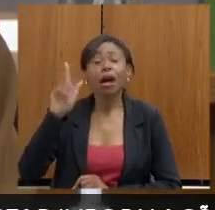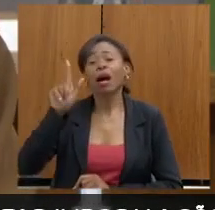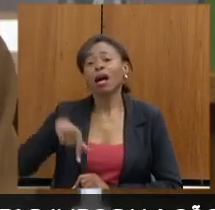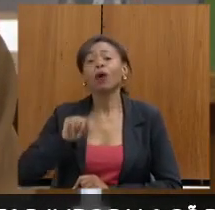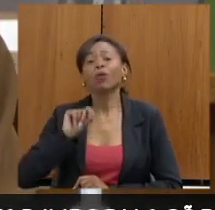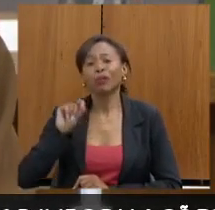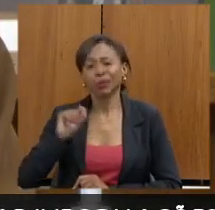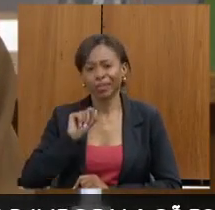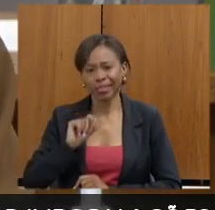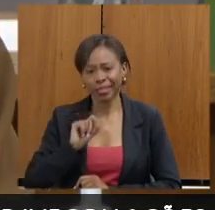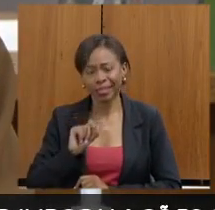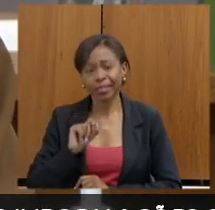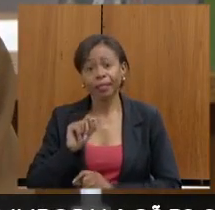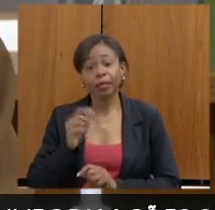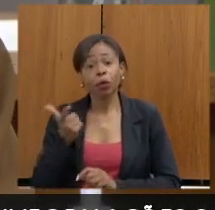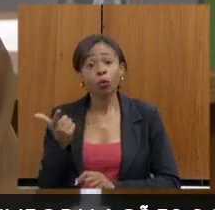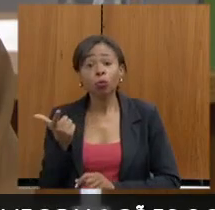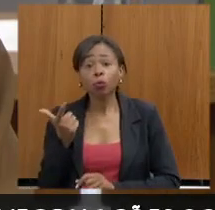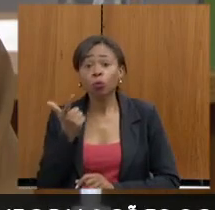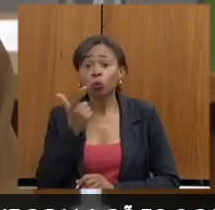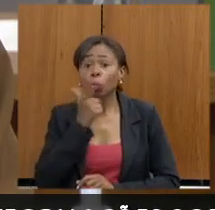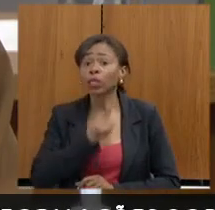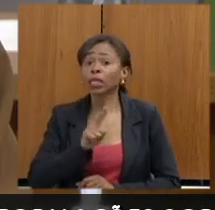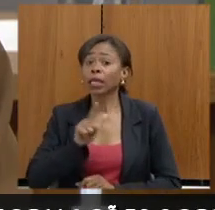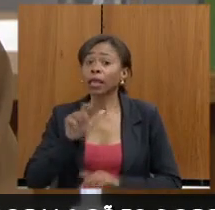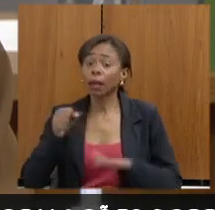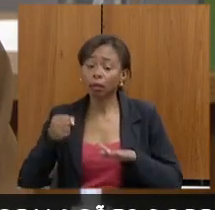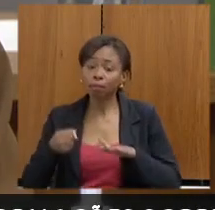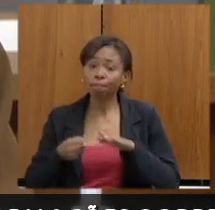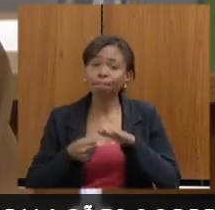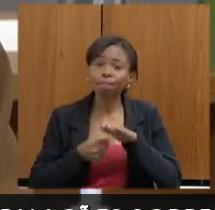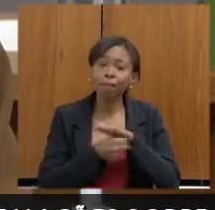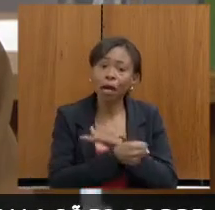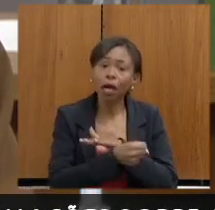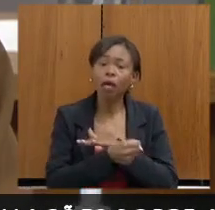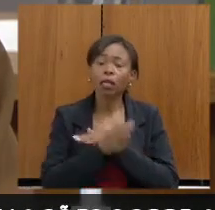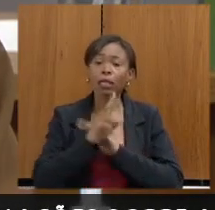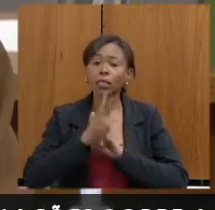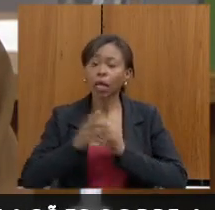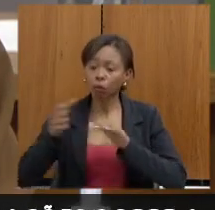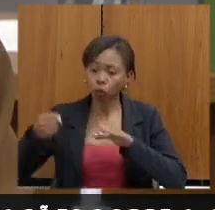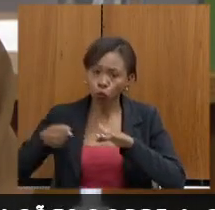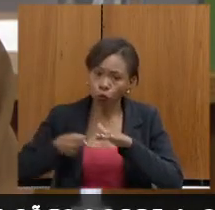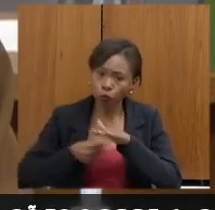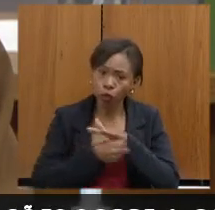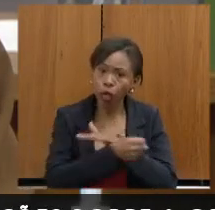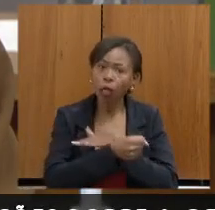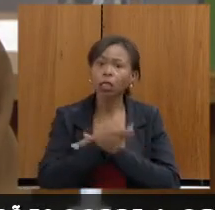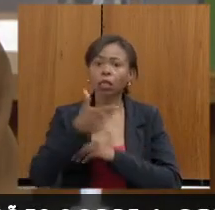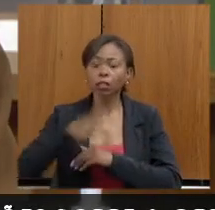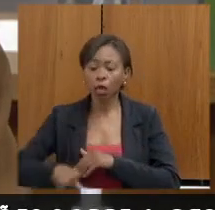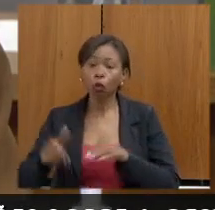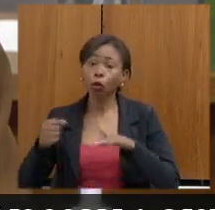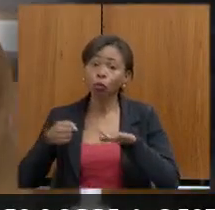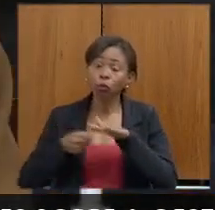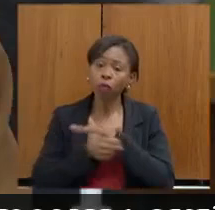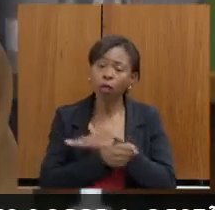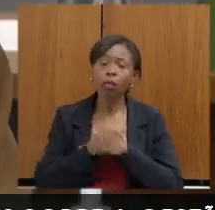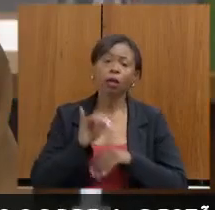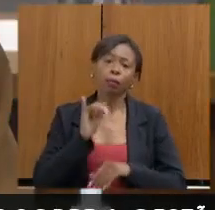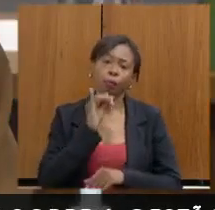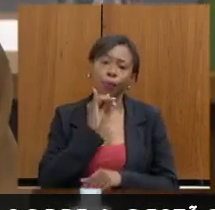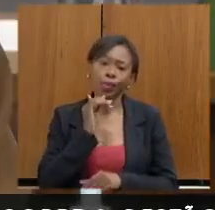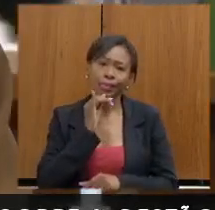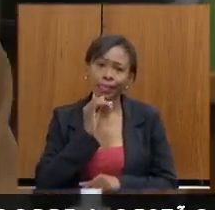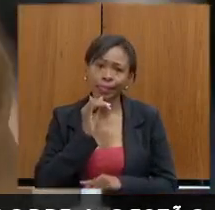conseguir colocar uma entrada é sistematizada o que que essa entrada sistematizado eu pego